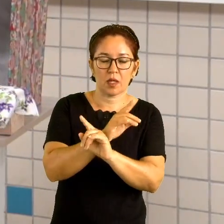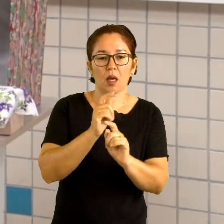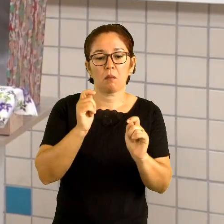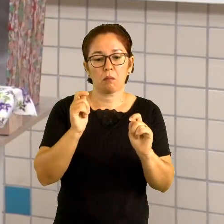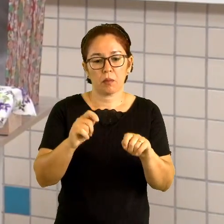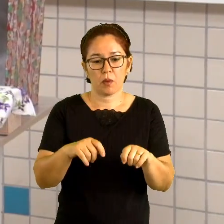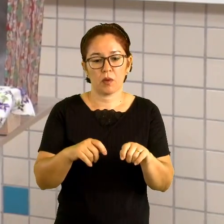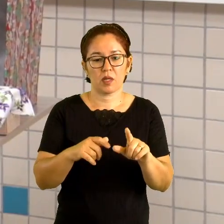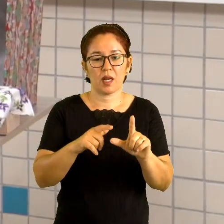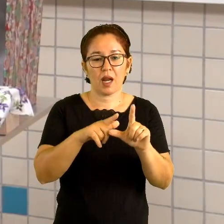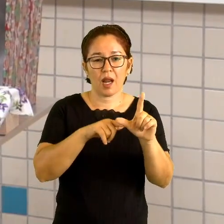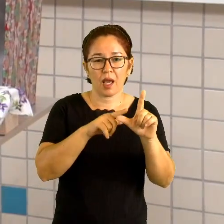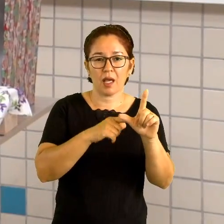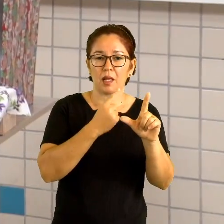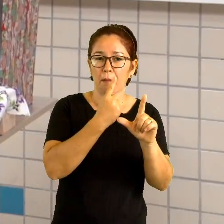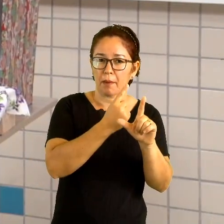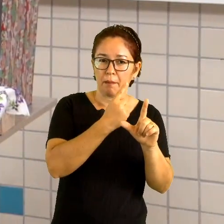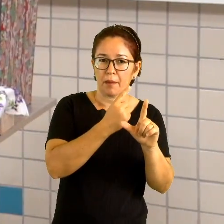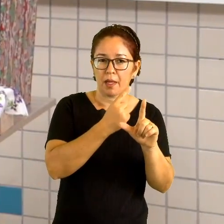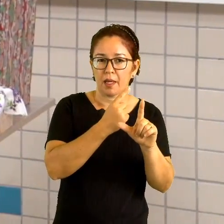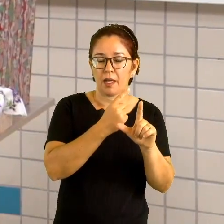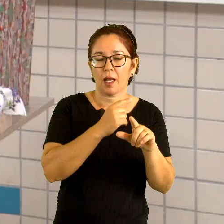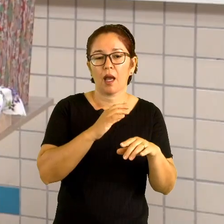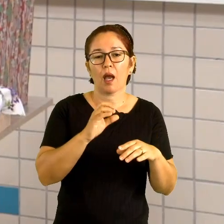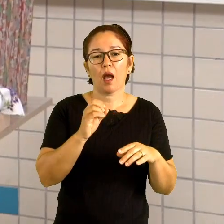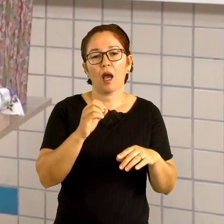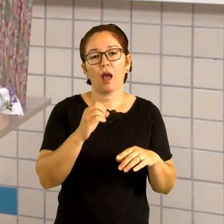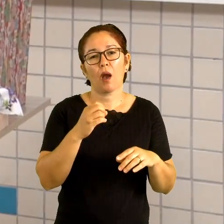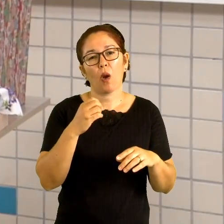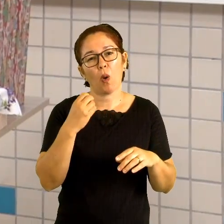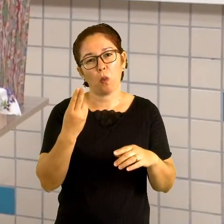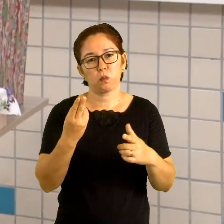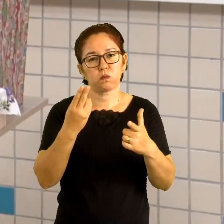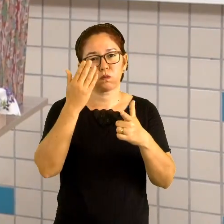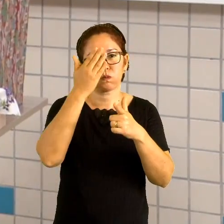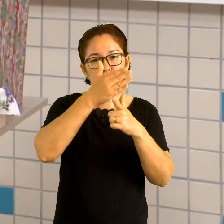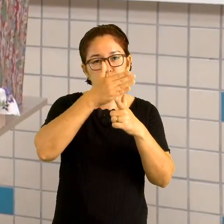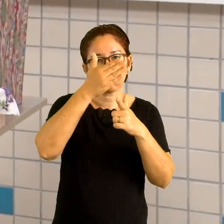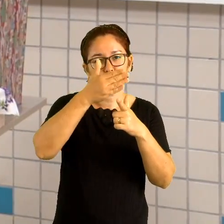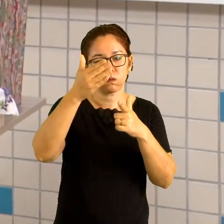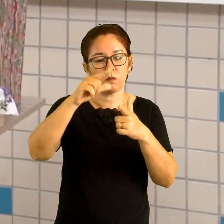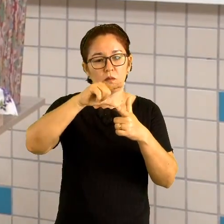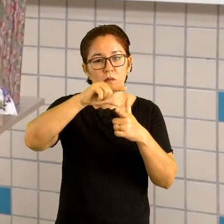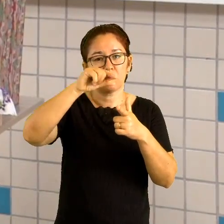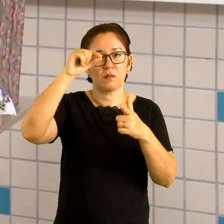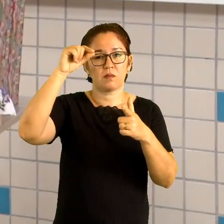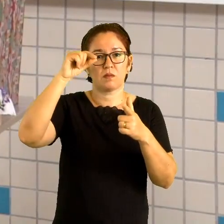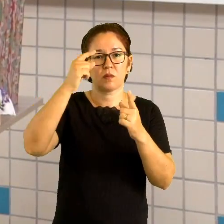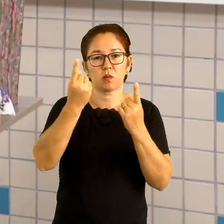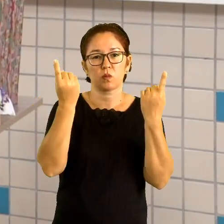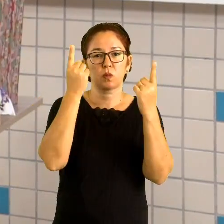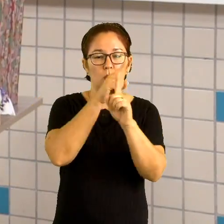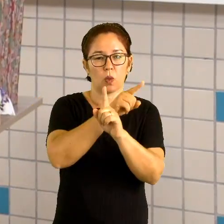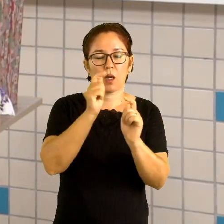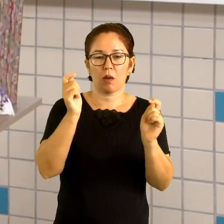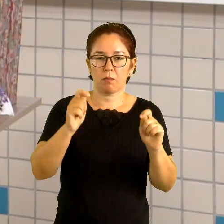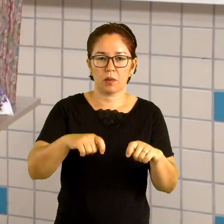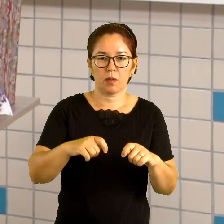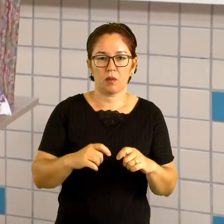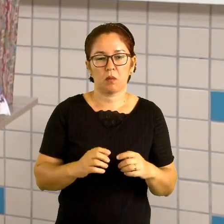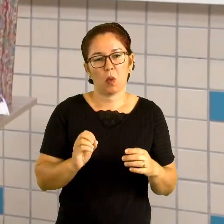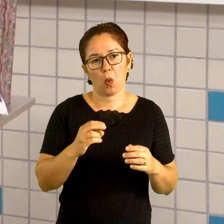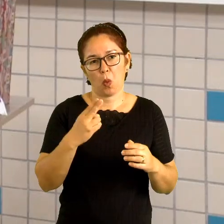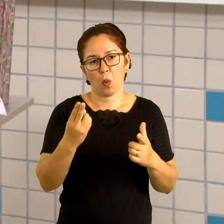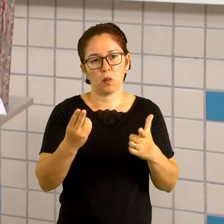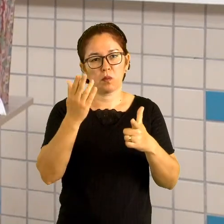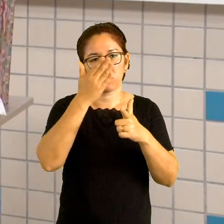mas que vocês iriam trocar também letras da sílaba medial, aquela que está lá no meio da palavra, ou da sílaba final.